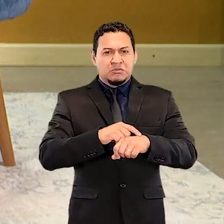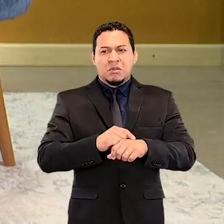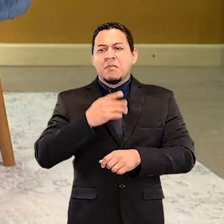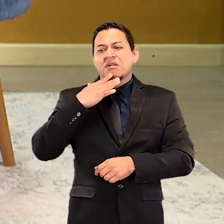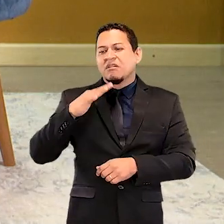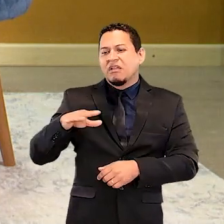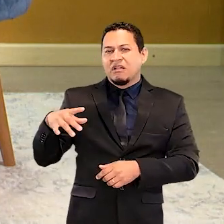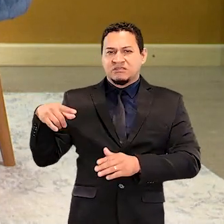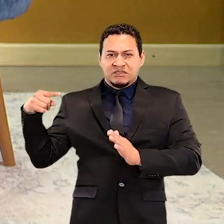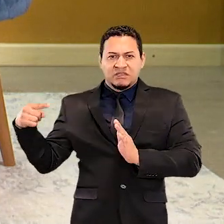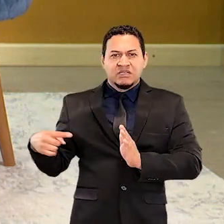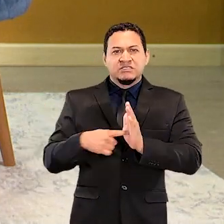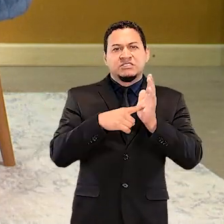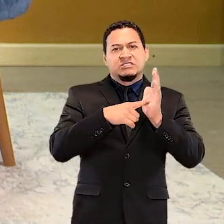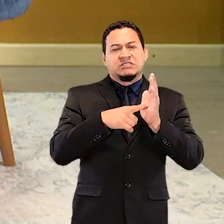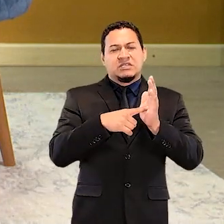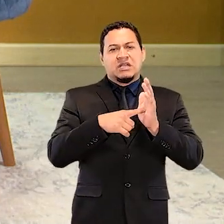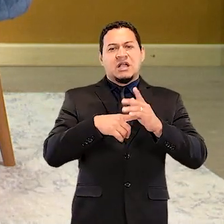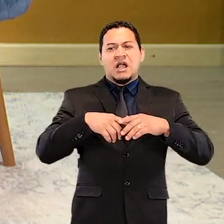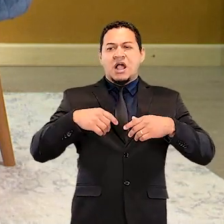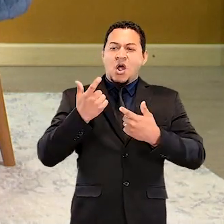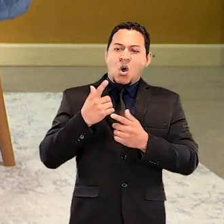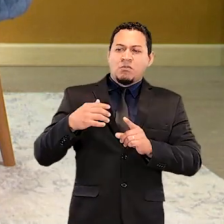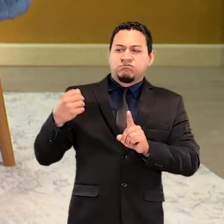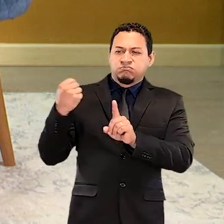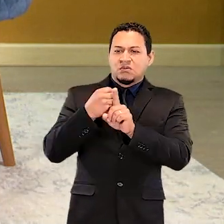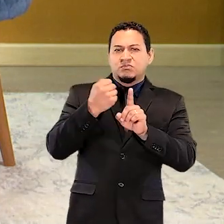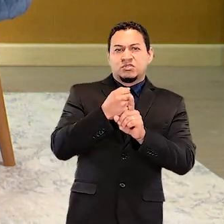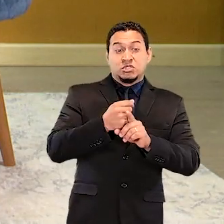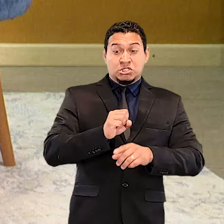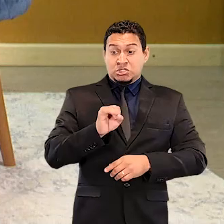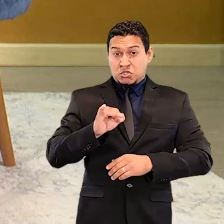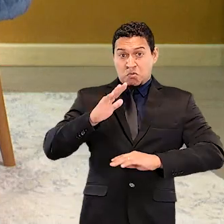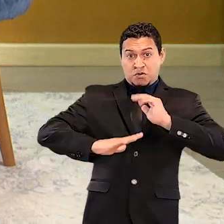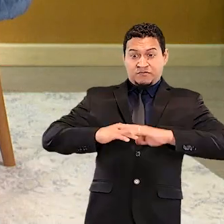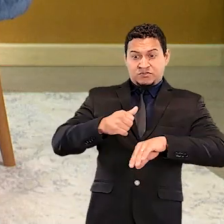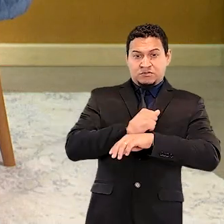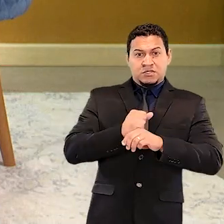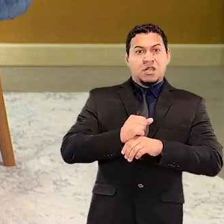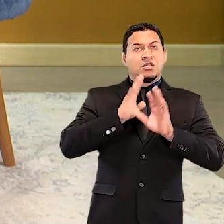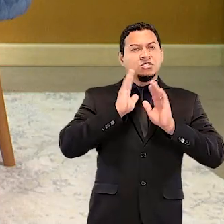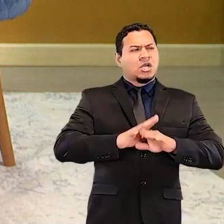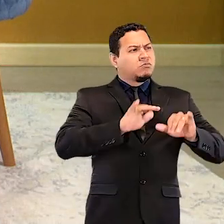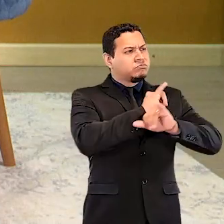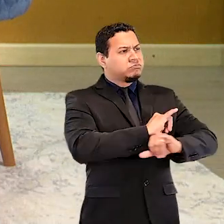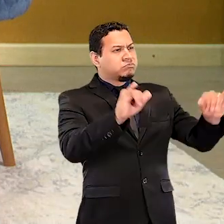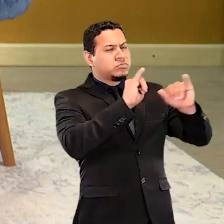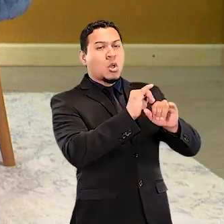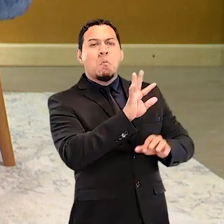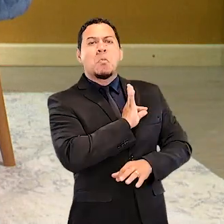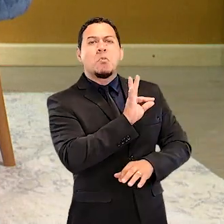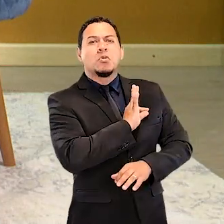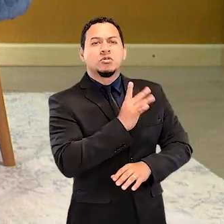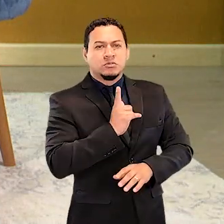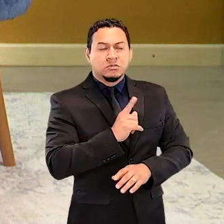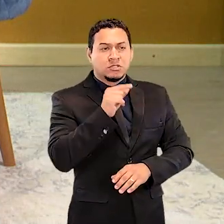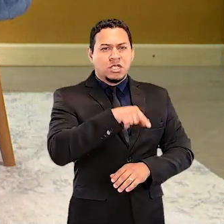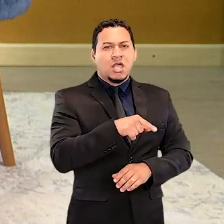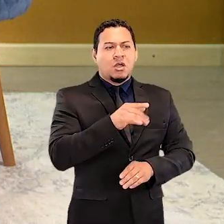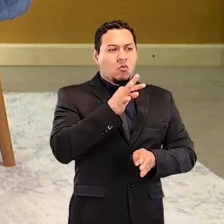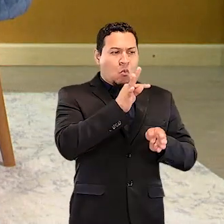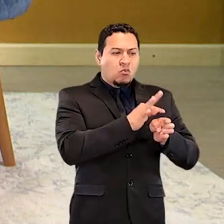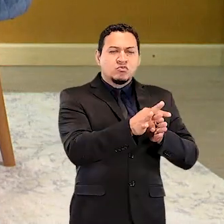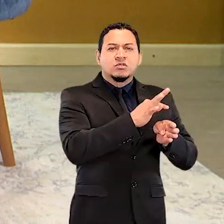agredida, violentada, e se um profissional de saúde atende, ele vai acionar a rede protetiva, que é o conselho